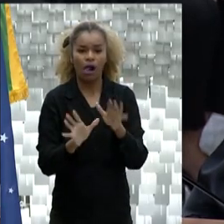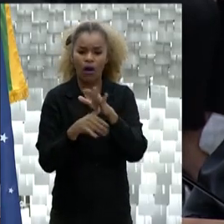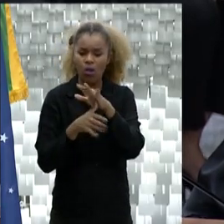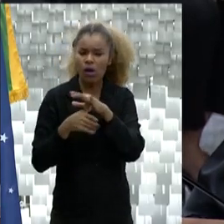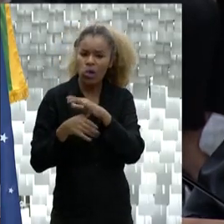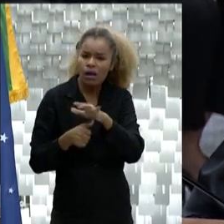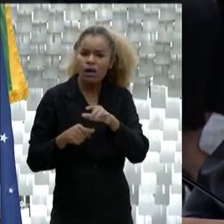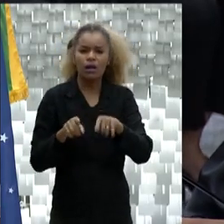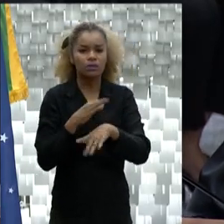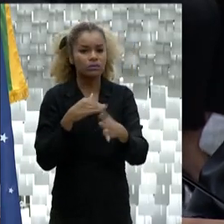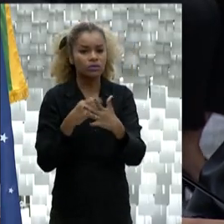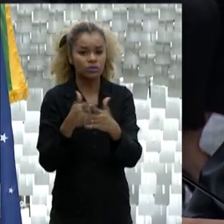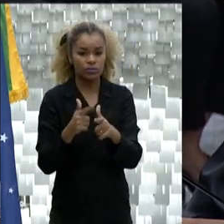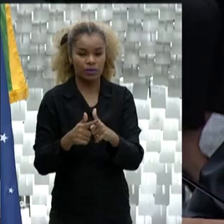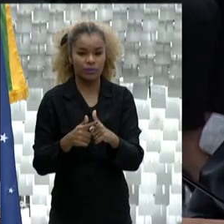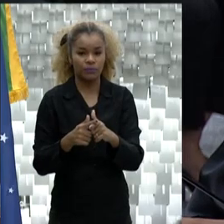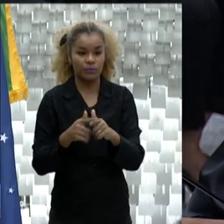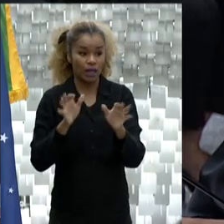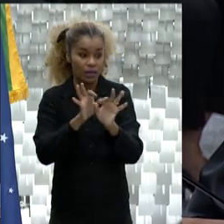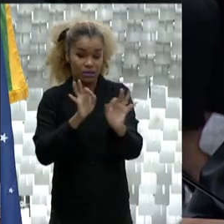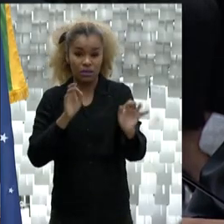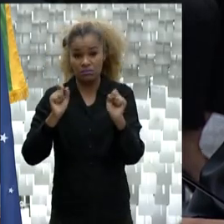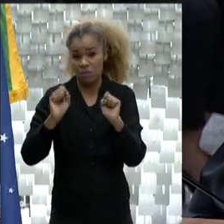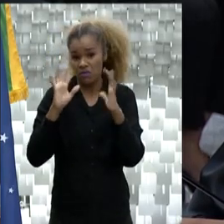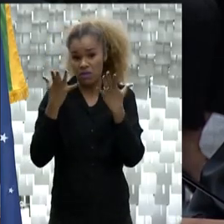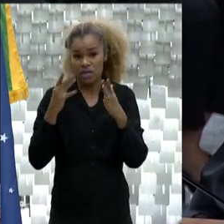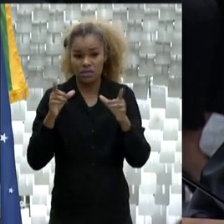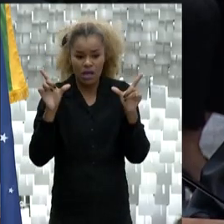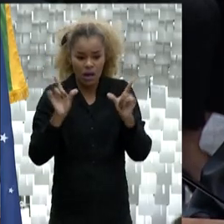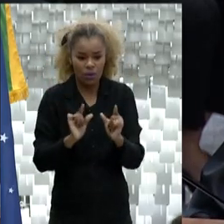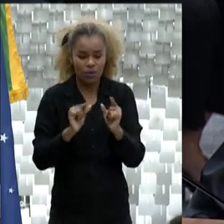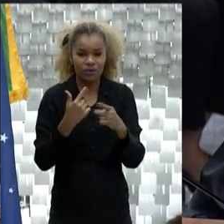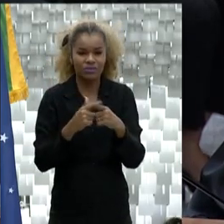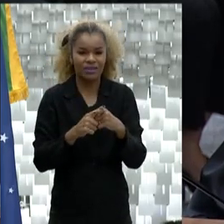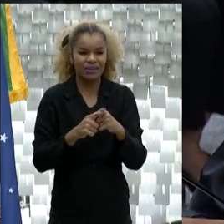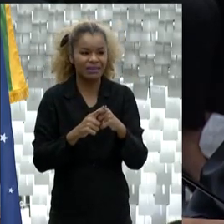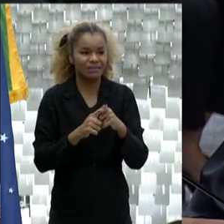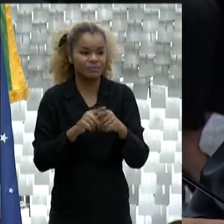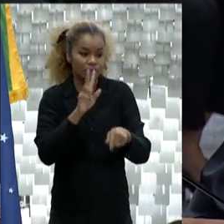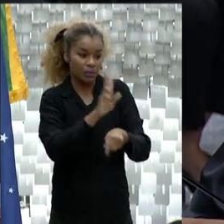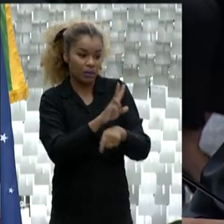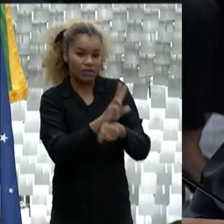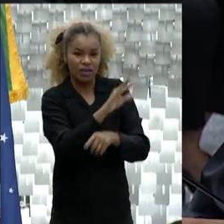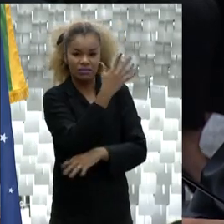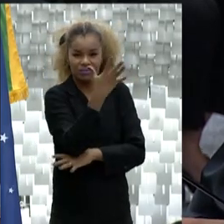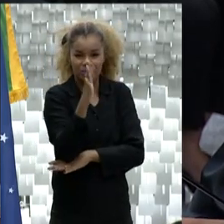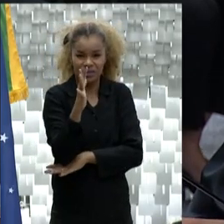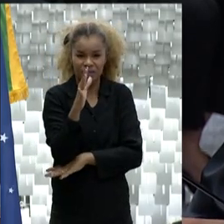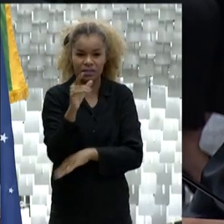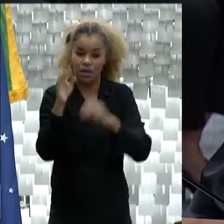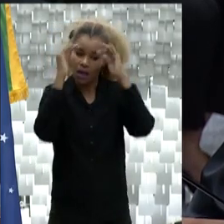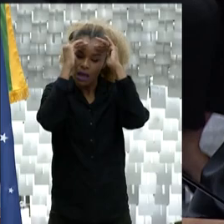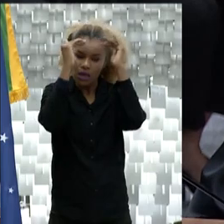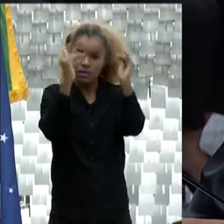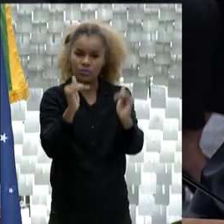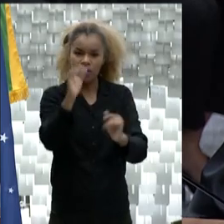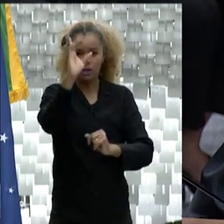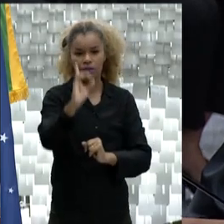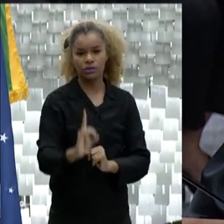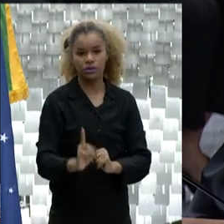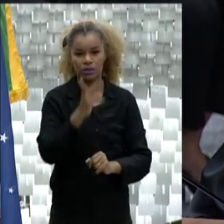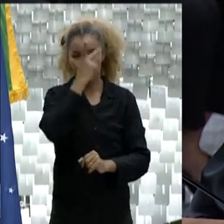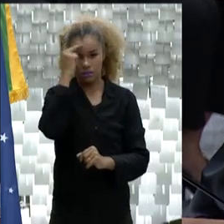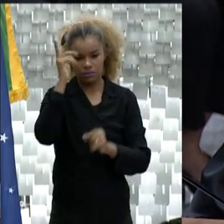distância pode ser curta entre o discurso da preservação do meio ambiente e do respeito aos direitos